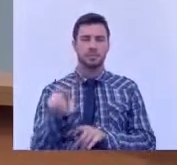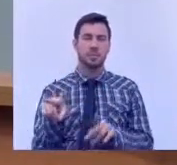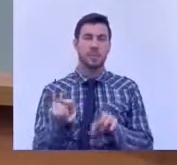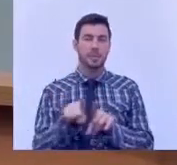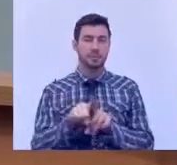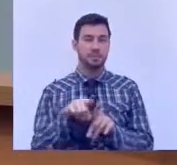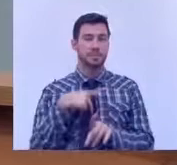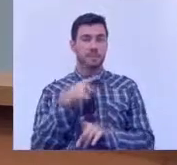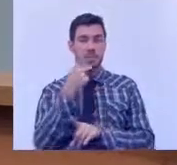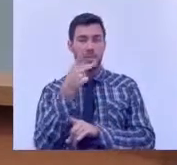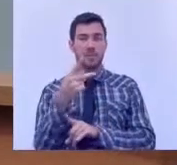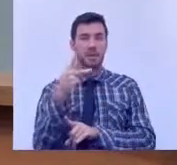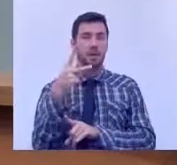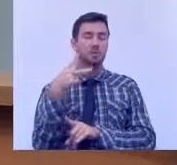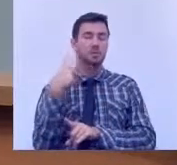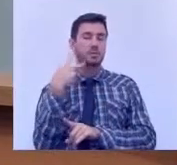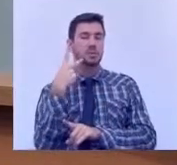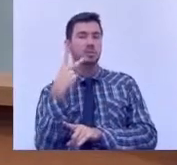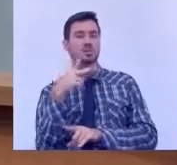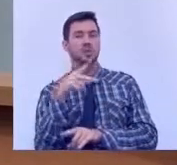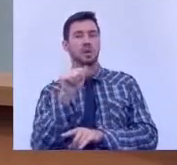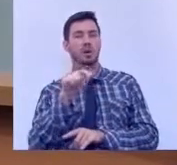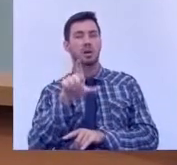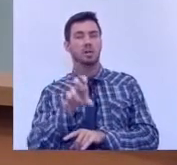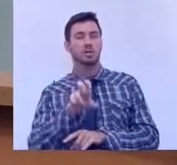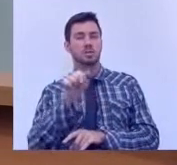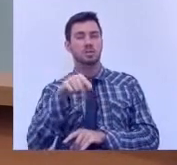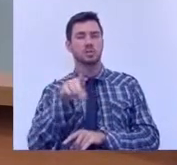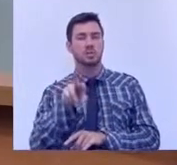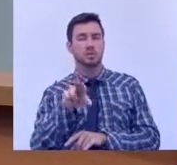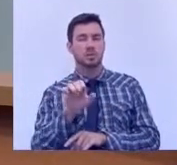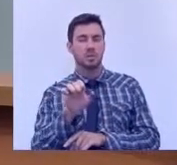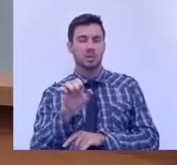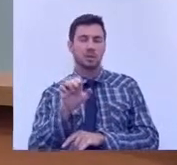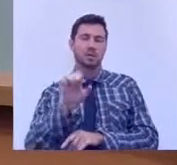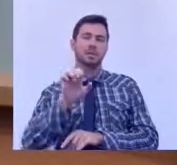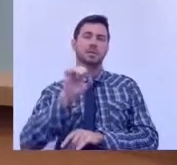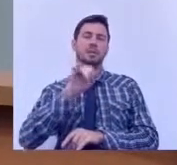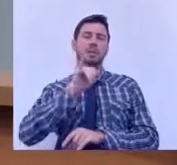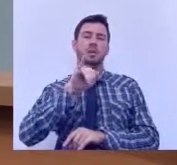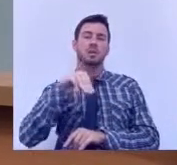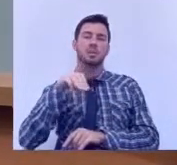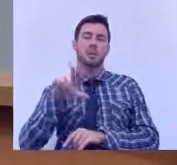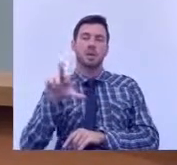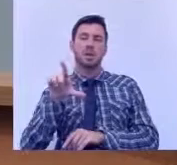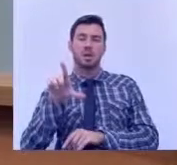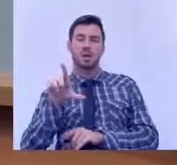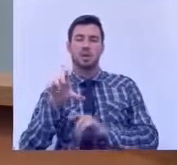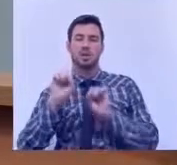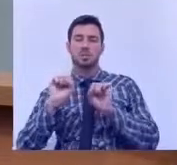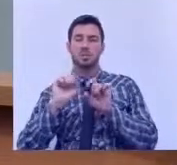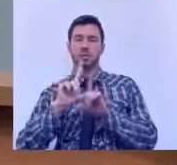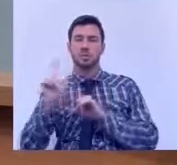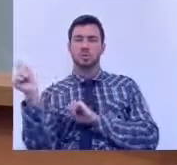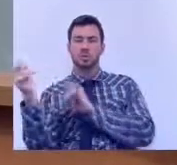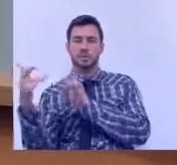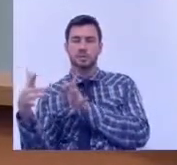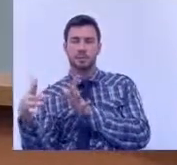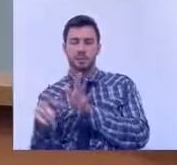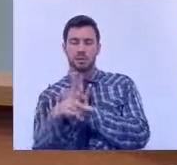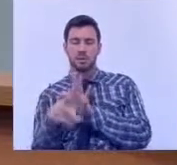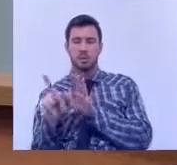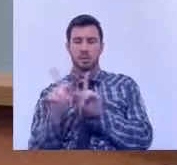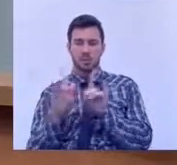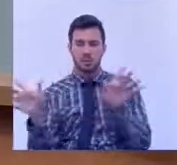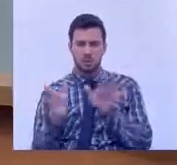vereador Alexandre Dentista. O IML está para sair da cidade, vereador. O IML, o Instituto Médico Legal, pode sair de Guarulhos. Ou